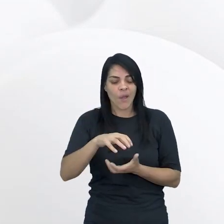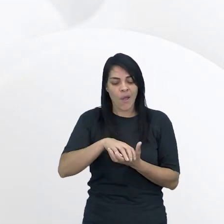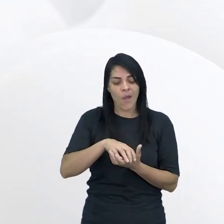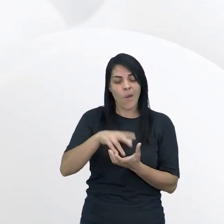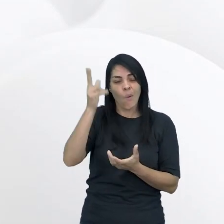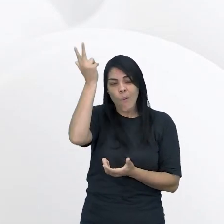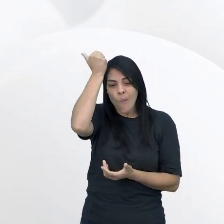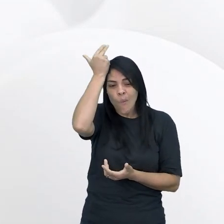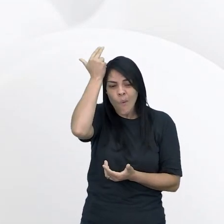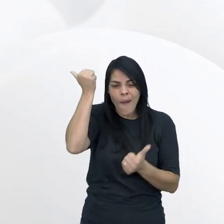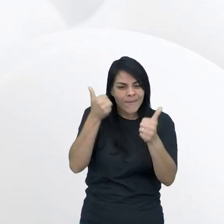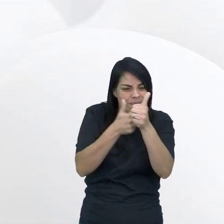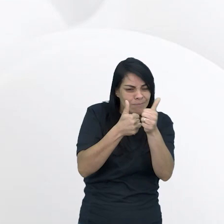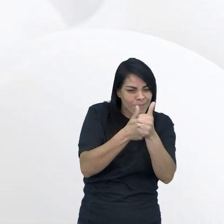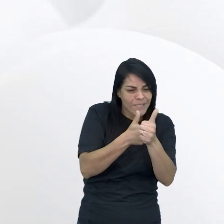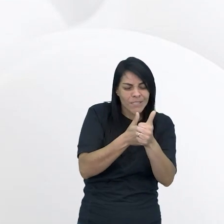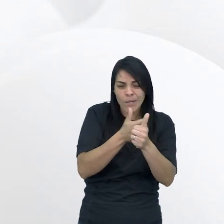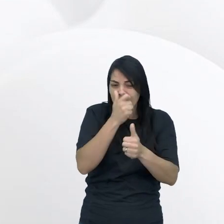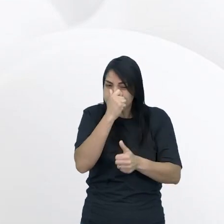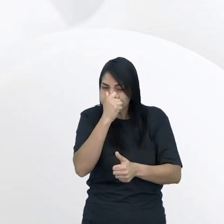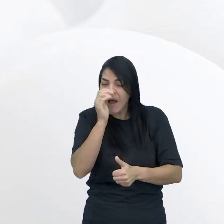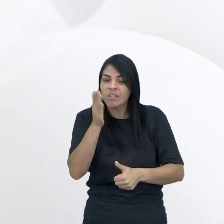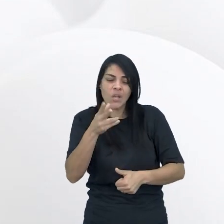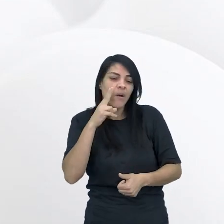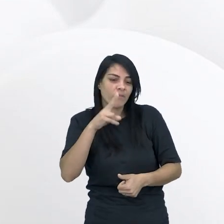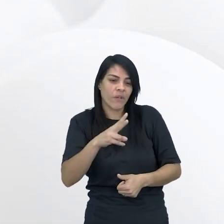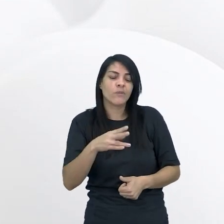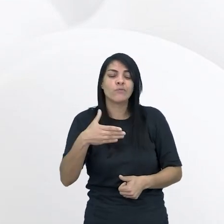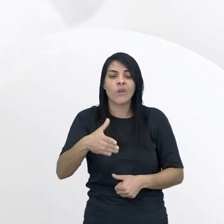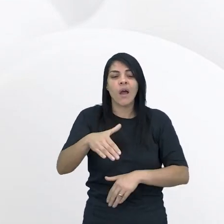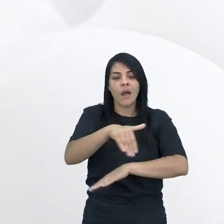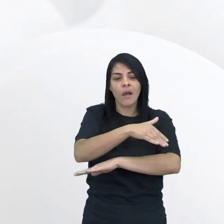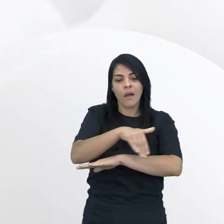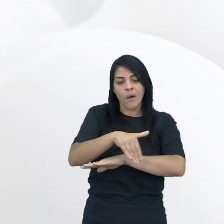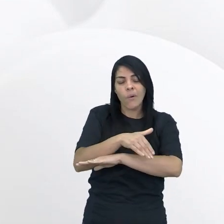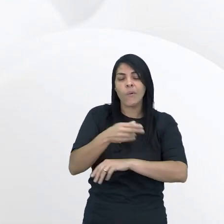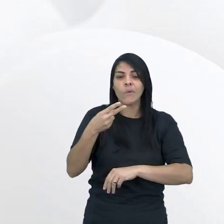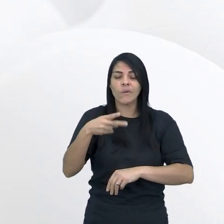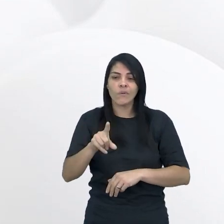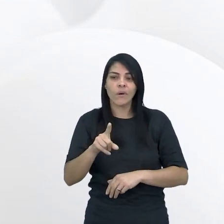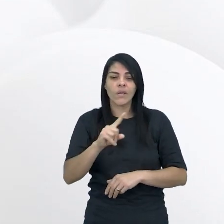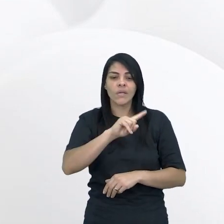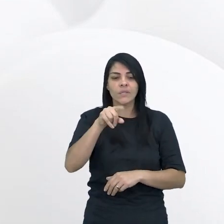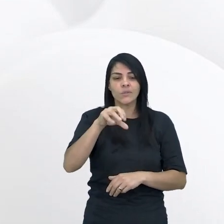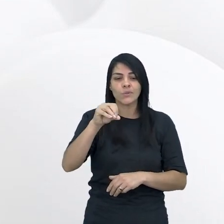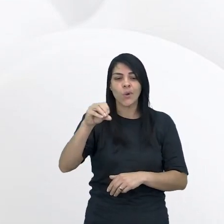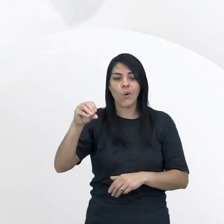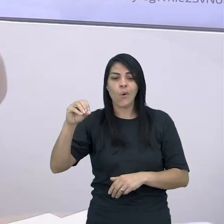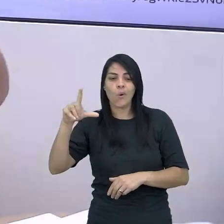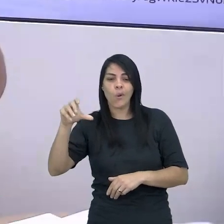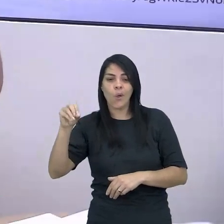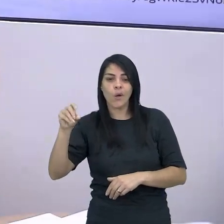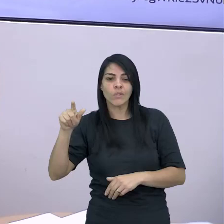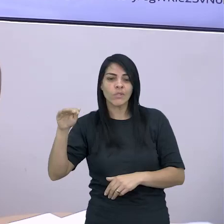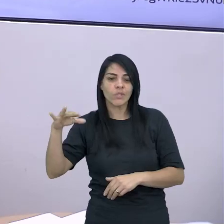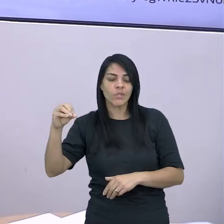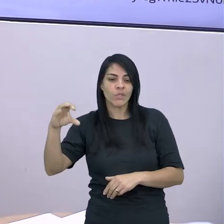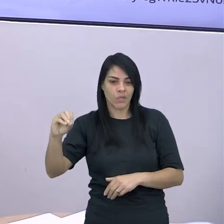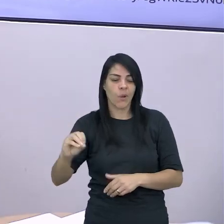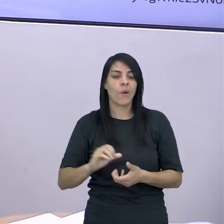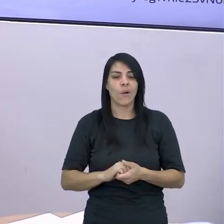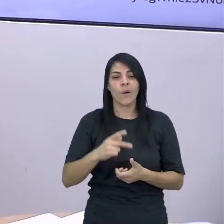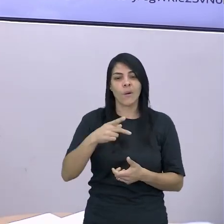por exemplo, as crianças que já foram ao zoológico, essas casas, esses pet shops,